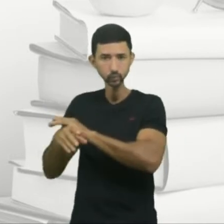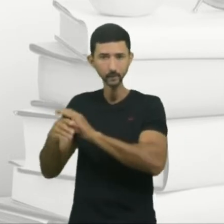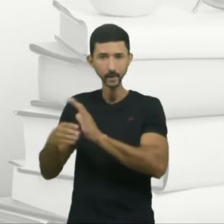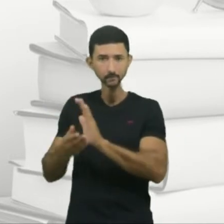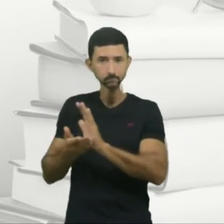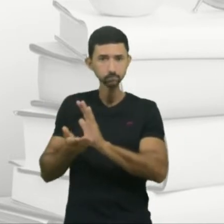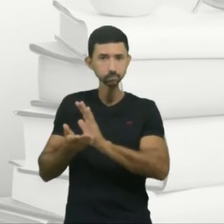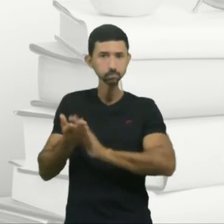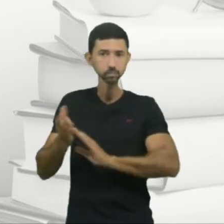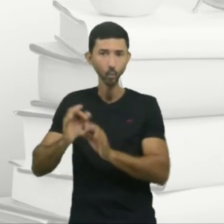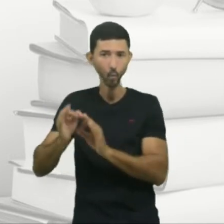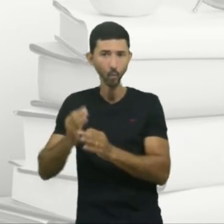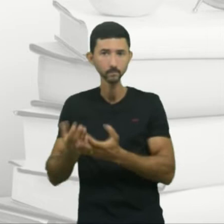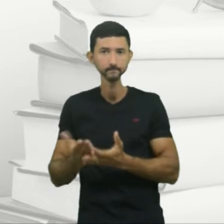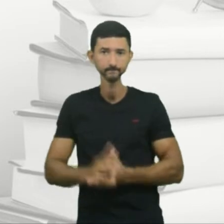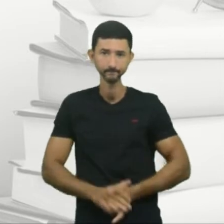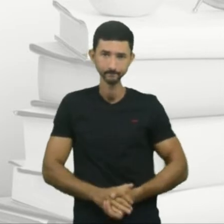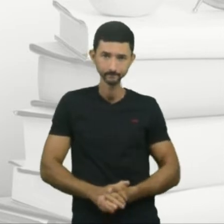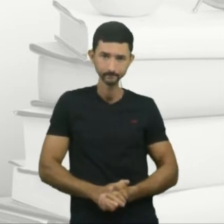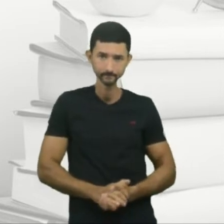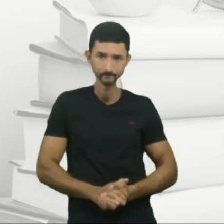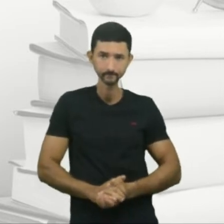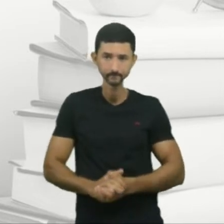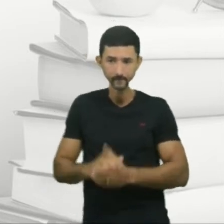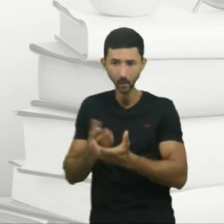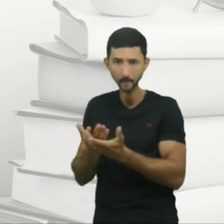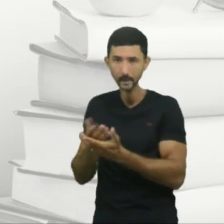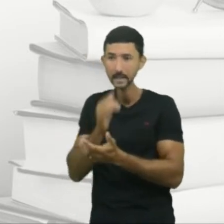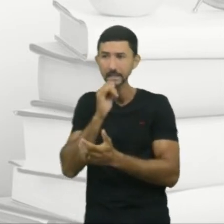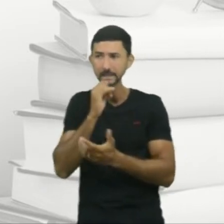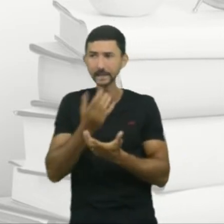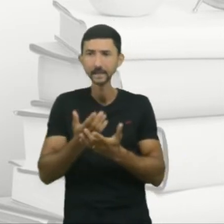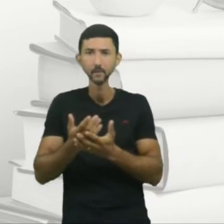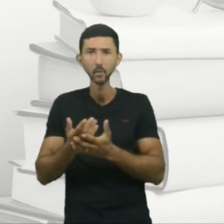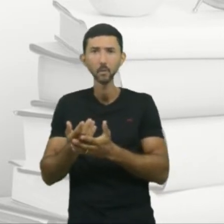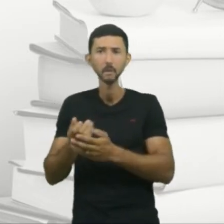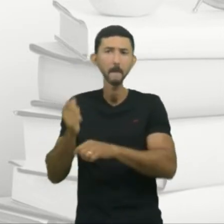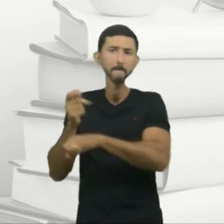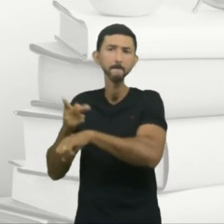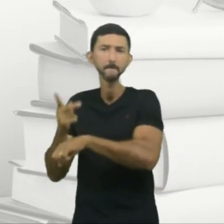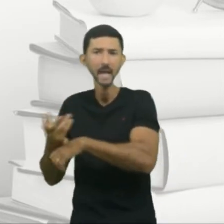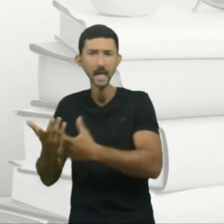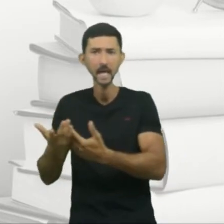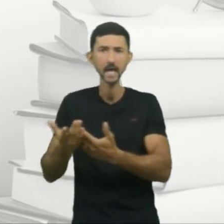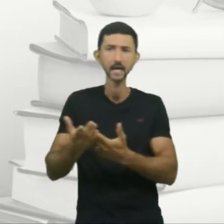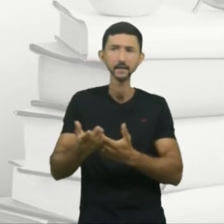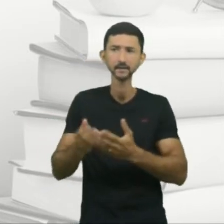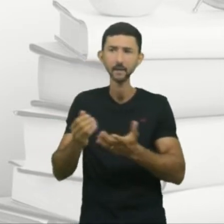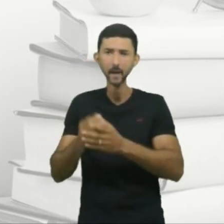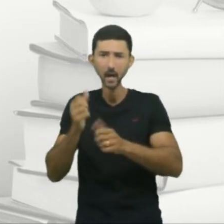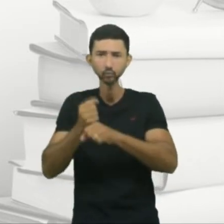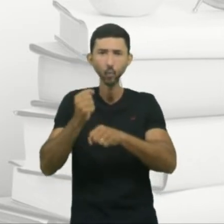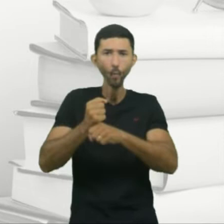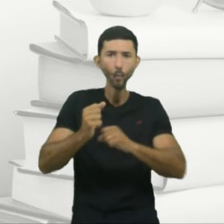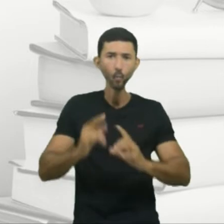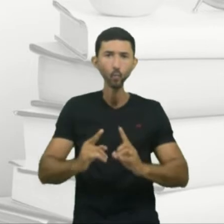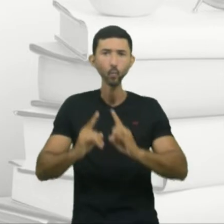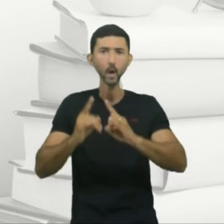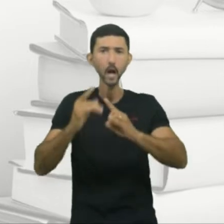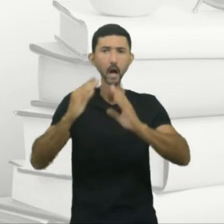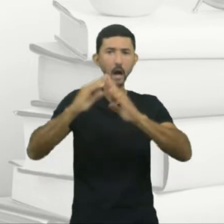dinheiro é utilizado pelo banco. É utilizado para fazer empréstimos, para financiar a construção de